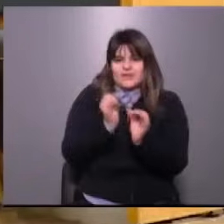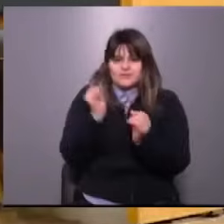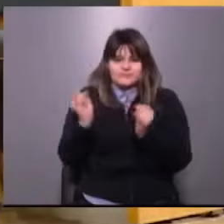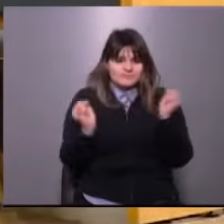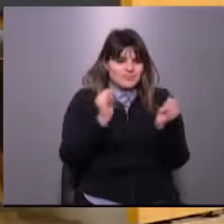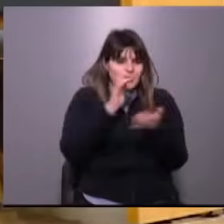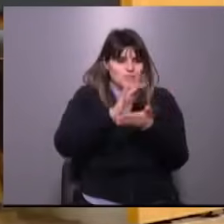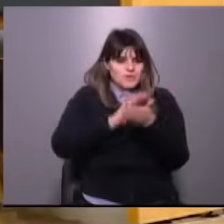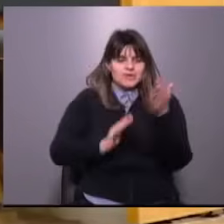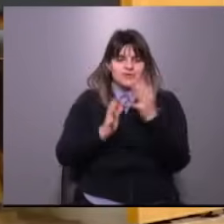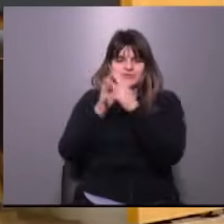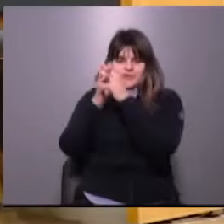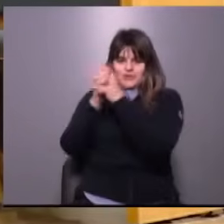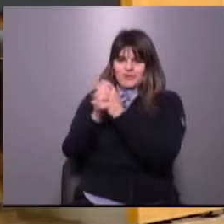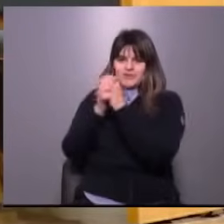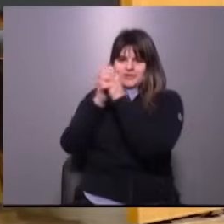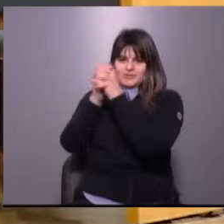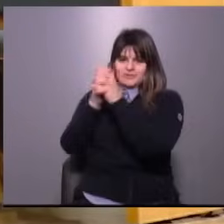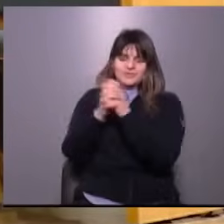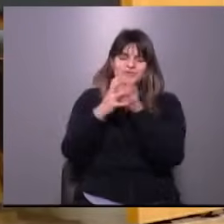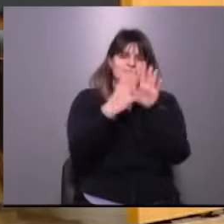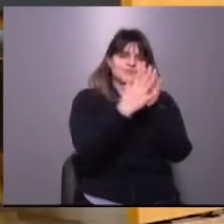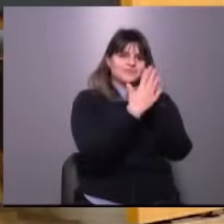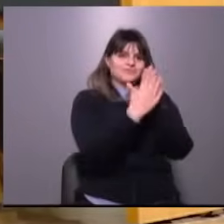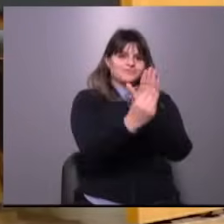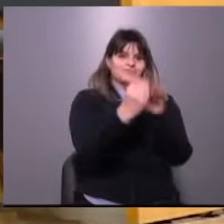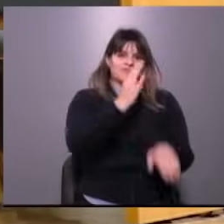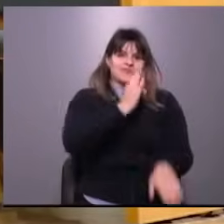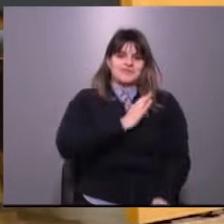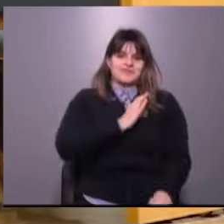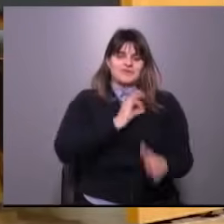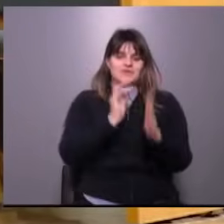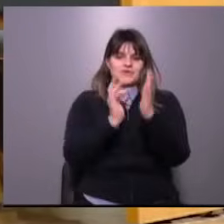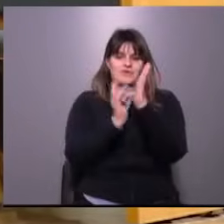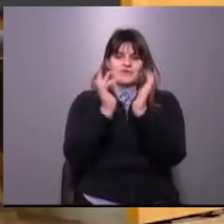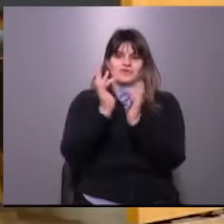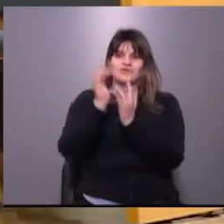cuidado uns com os outros, oremos.